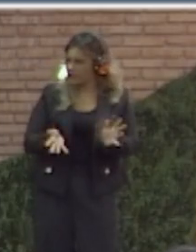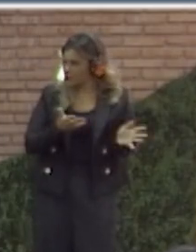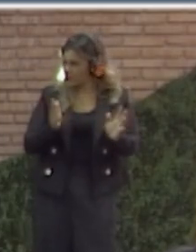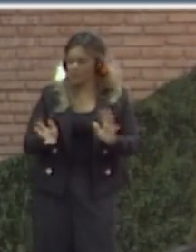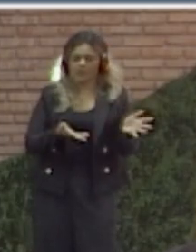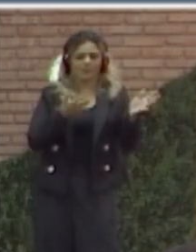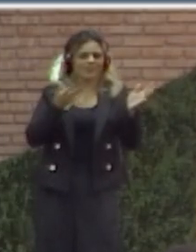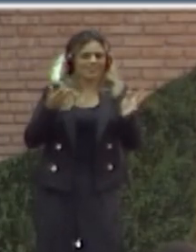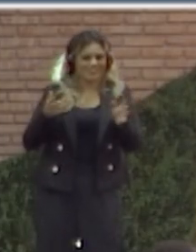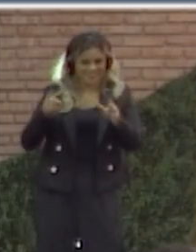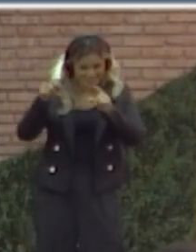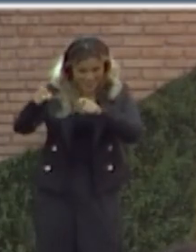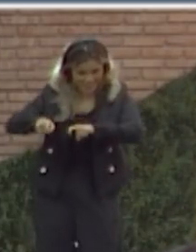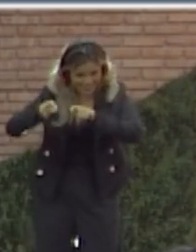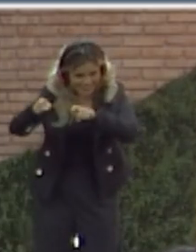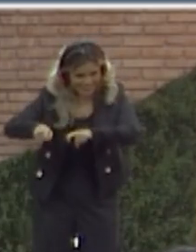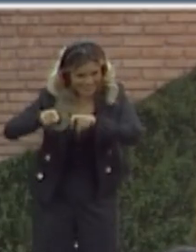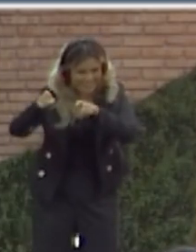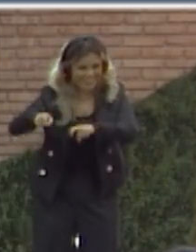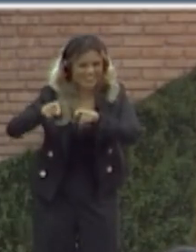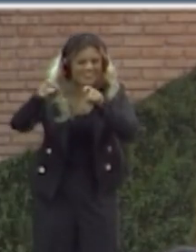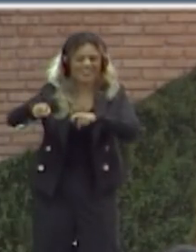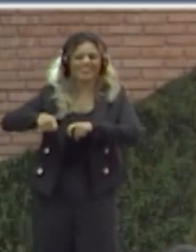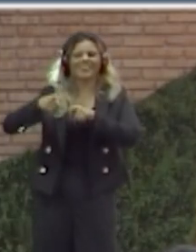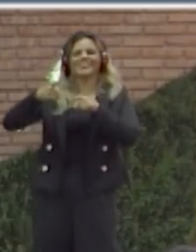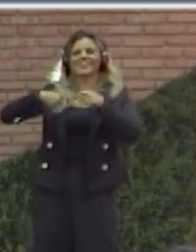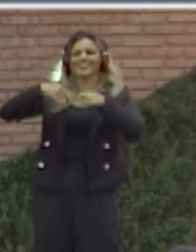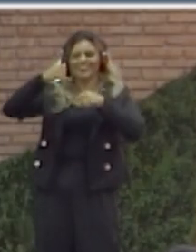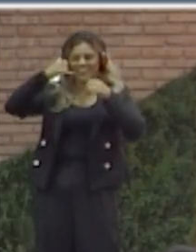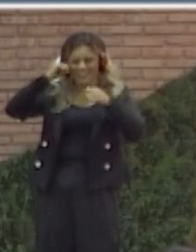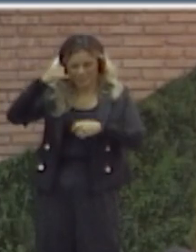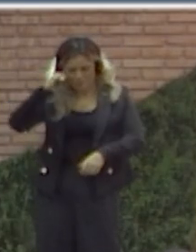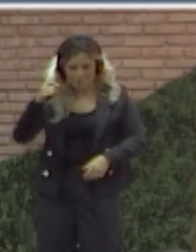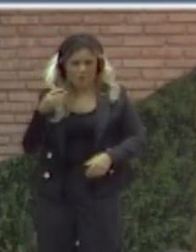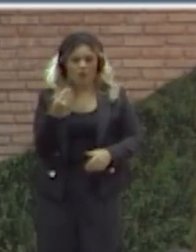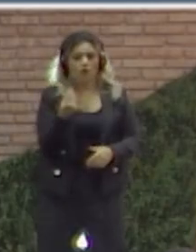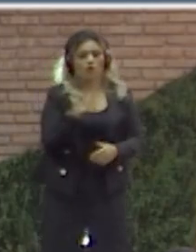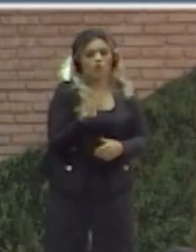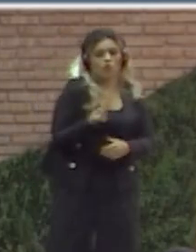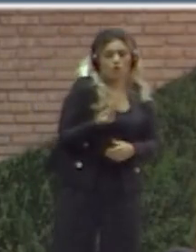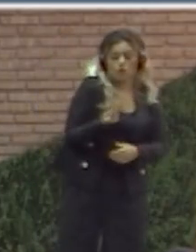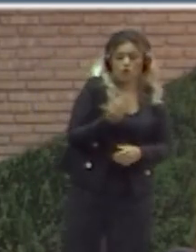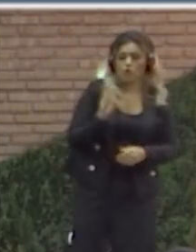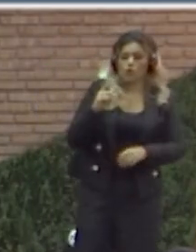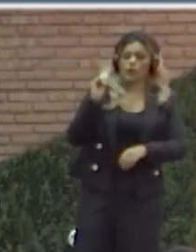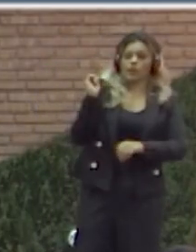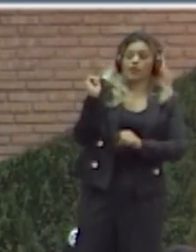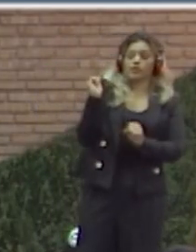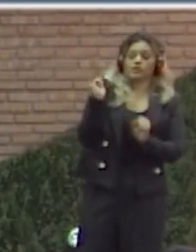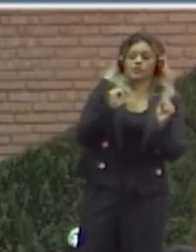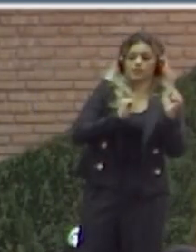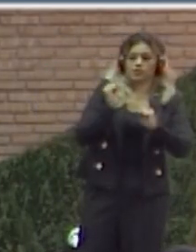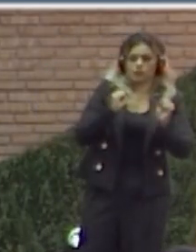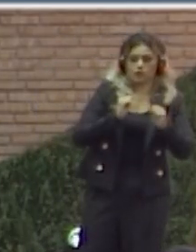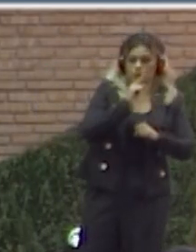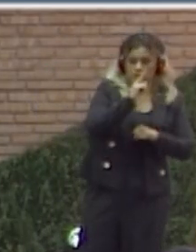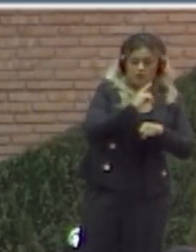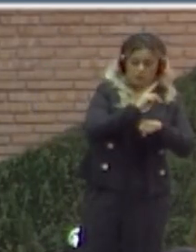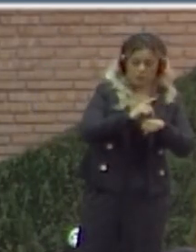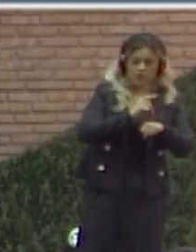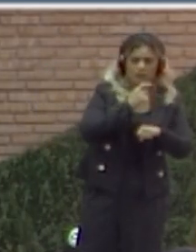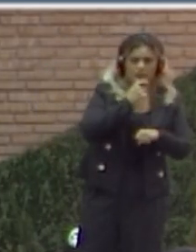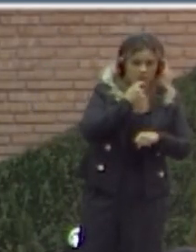de plantações e produções de animais. Então, as indústrias no Reino Unido, elas